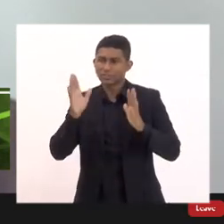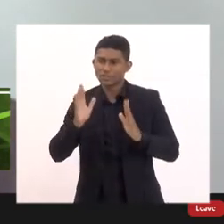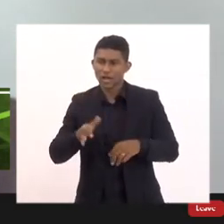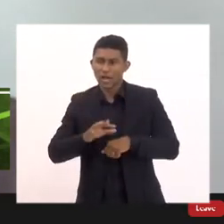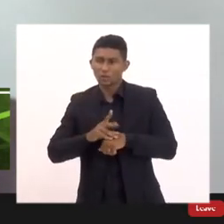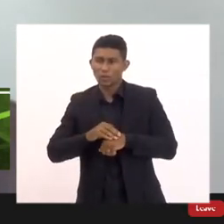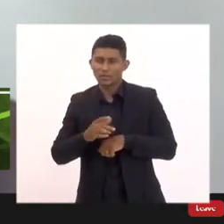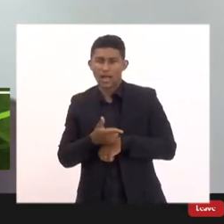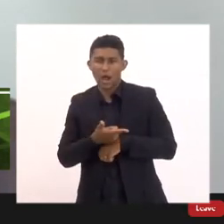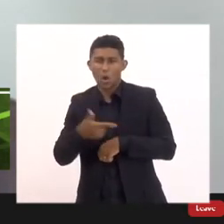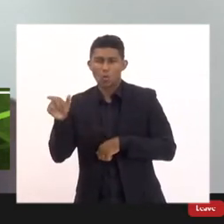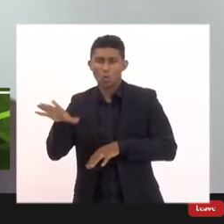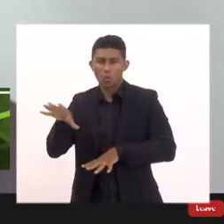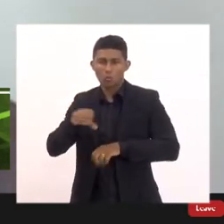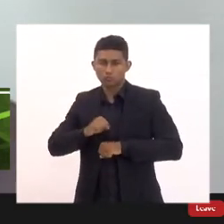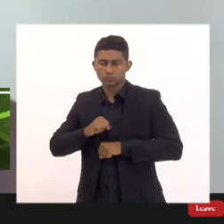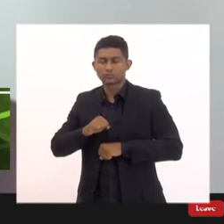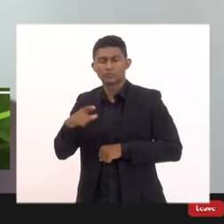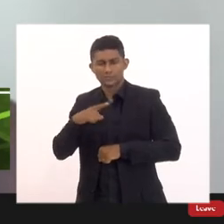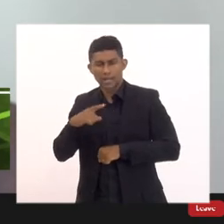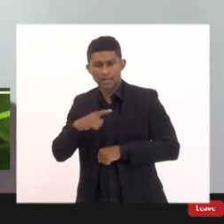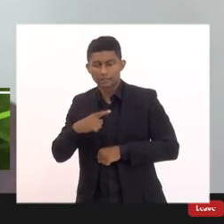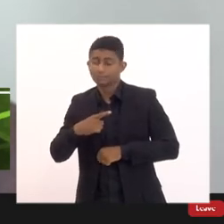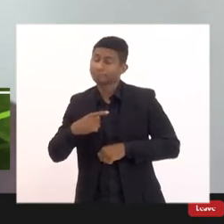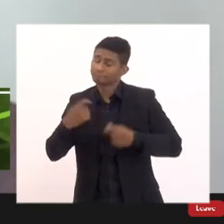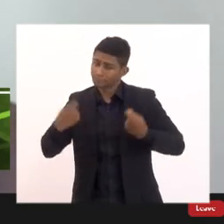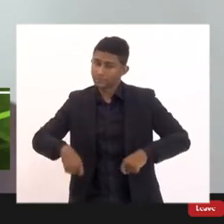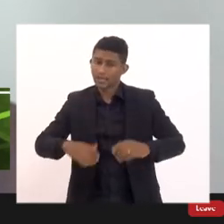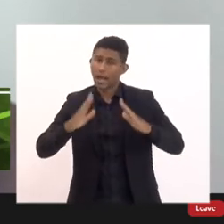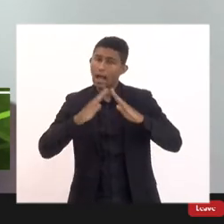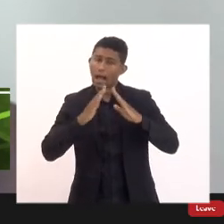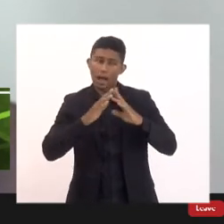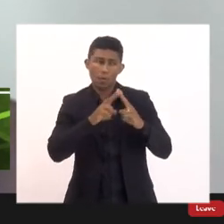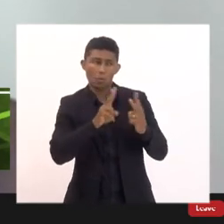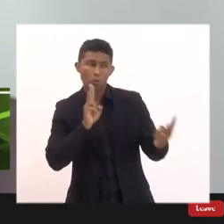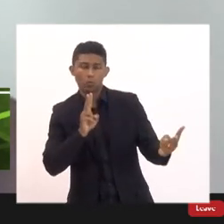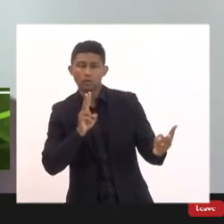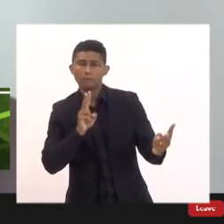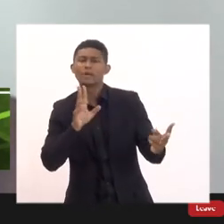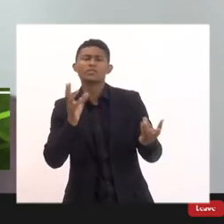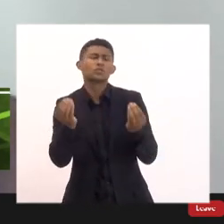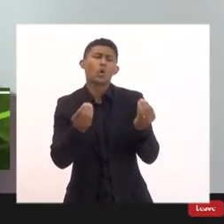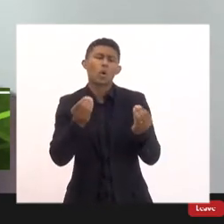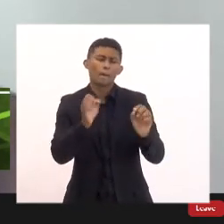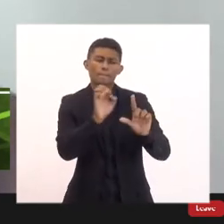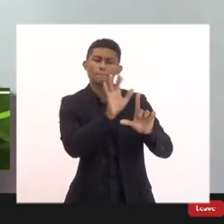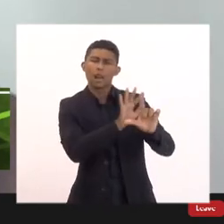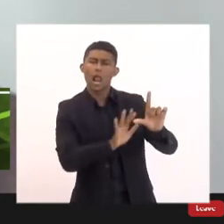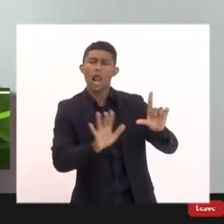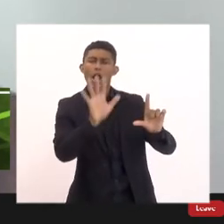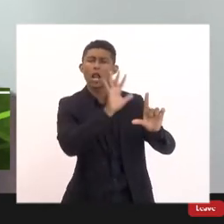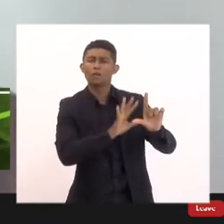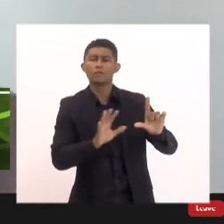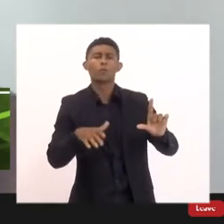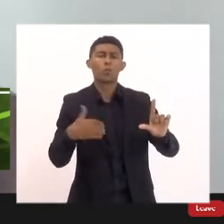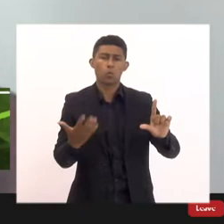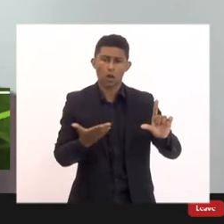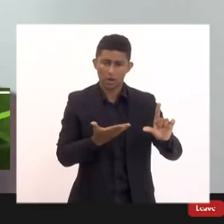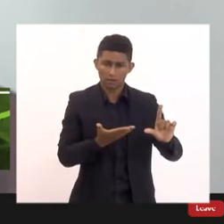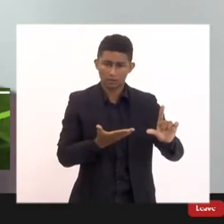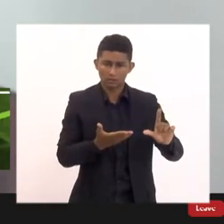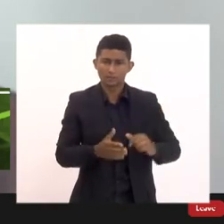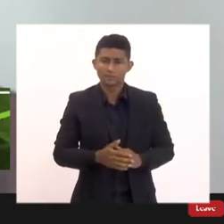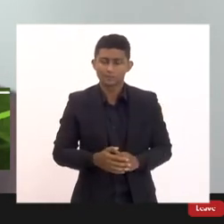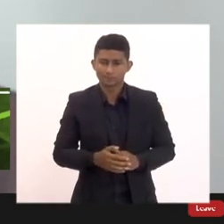vão continuar sendo ofertadas, né? Vão utilizar as mesmas plataformas? E o professor Hermano aqui lembrou